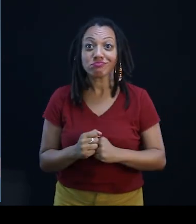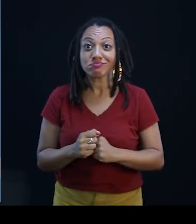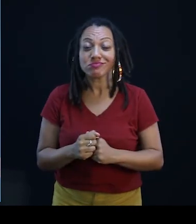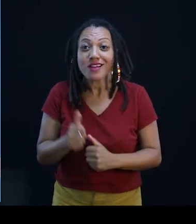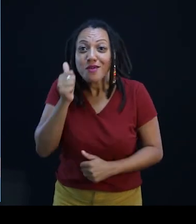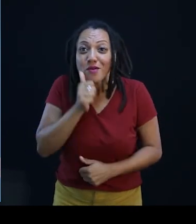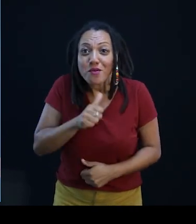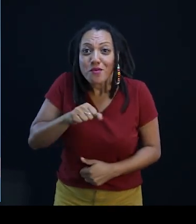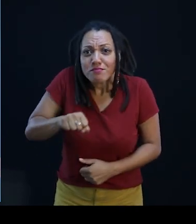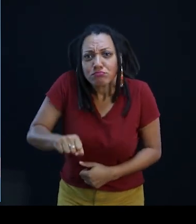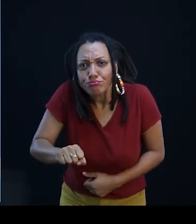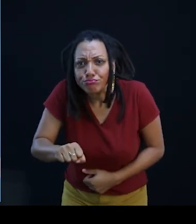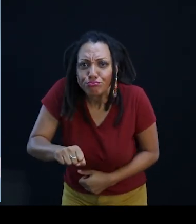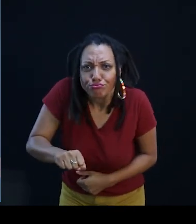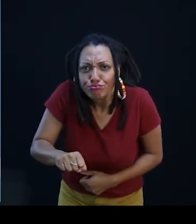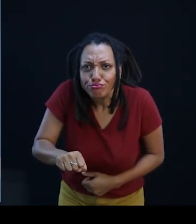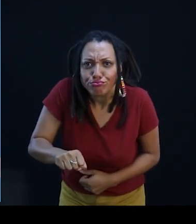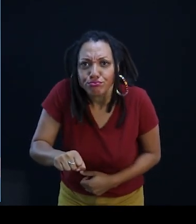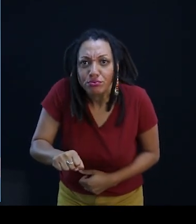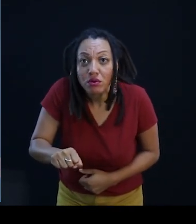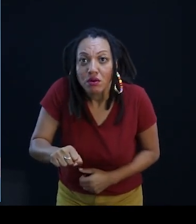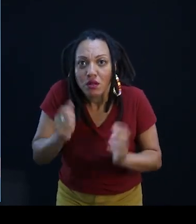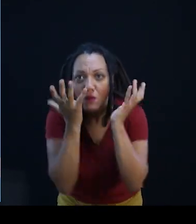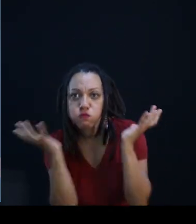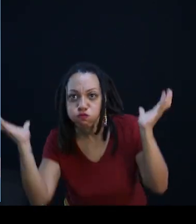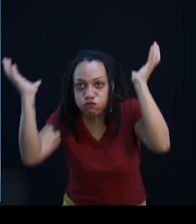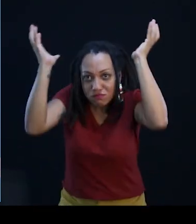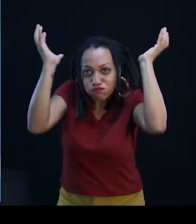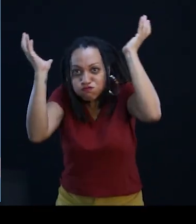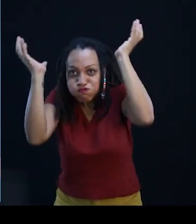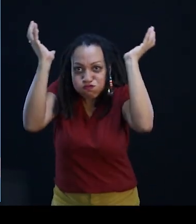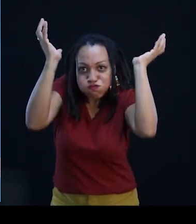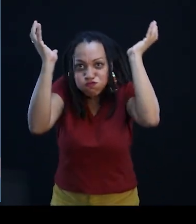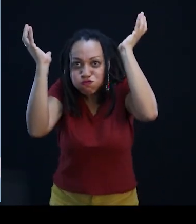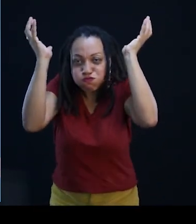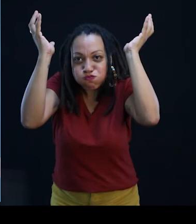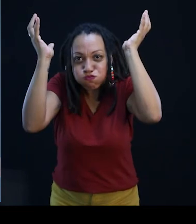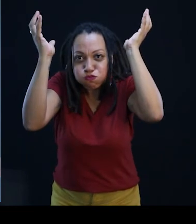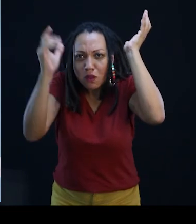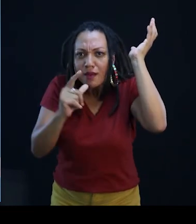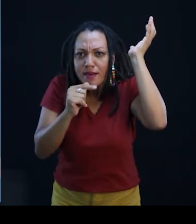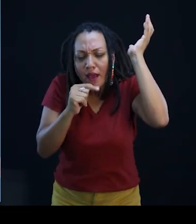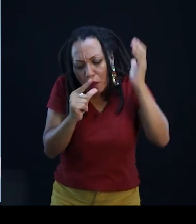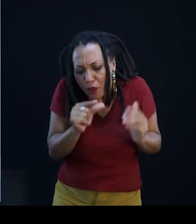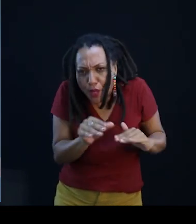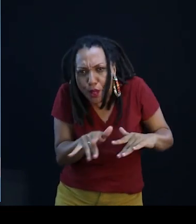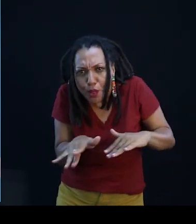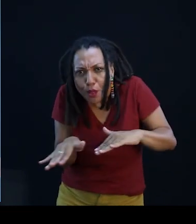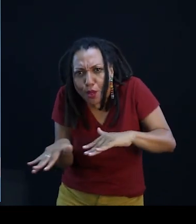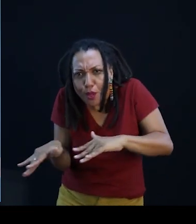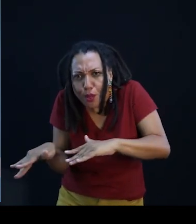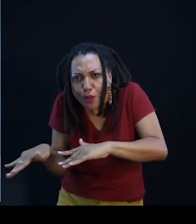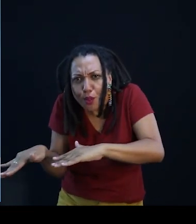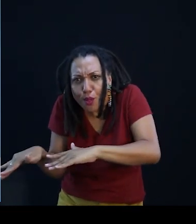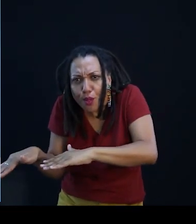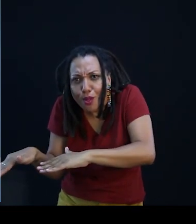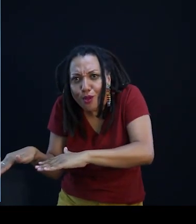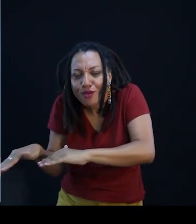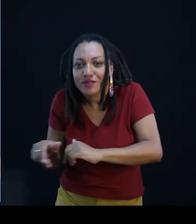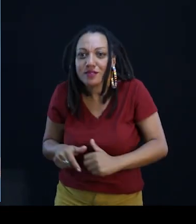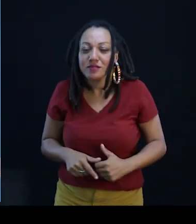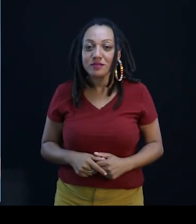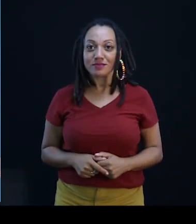uma velhinha assim, com a trouxa desse tamanho e a água pequenininha, ai, pequenininha a